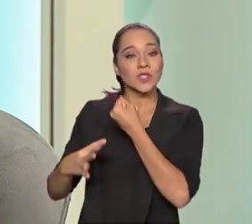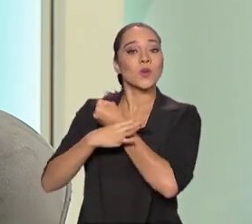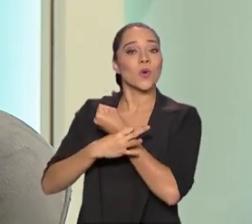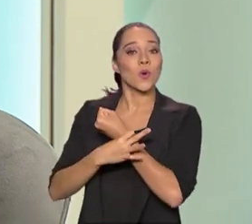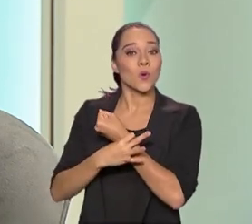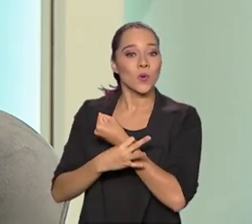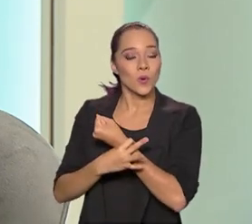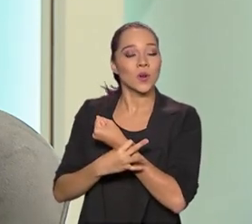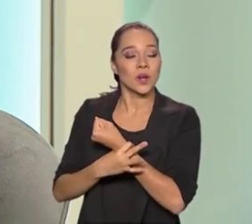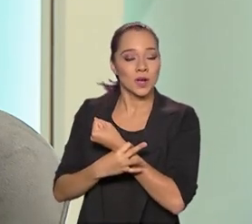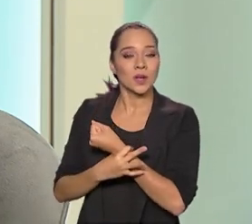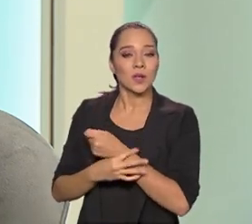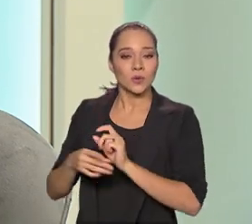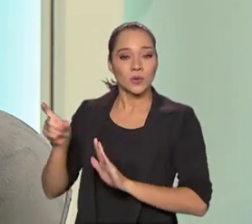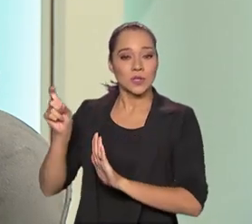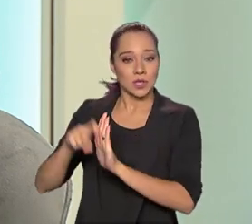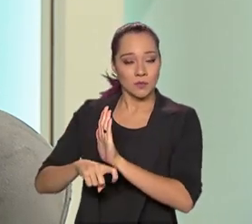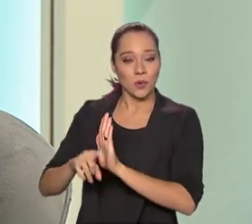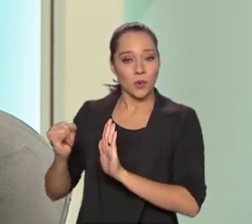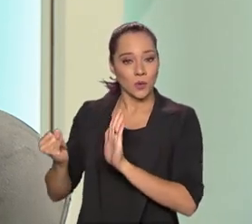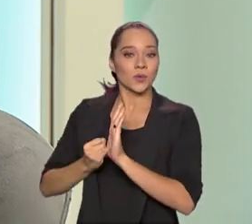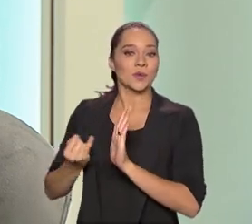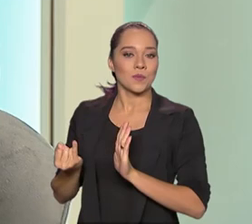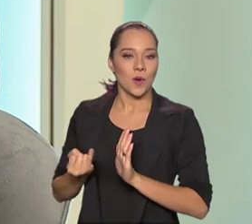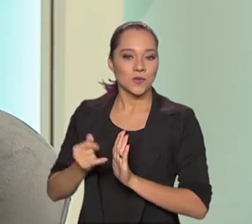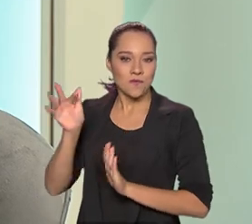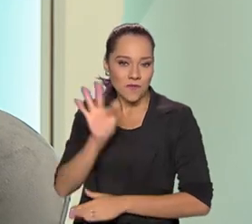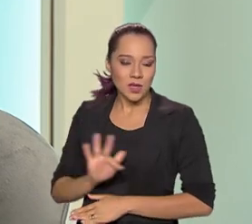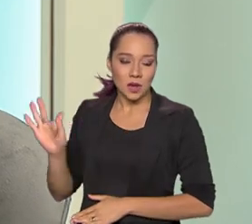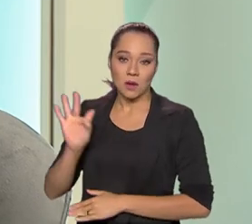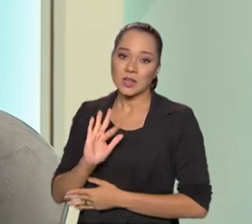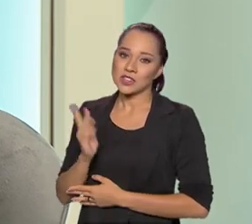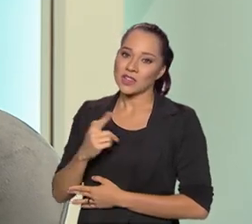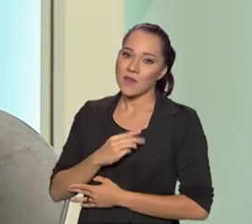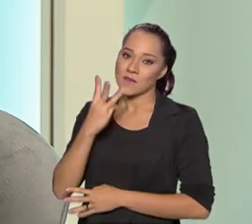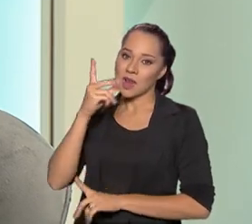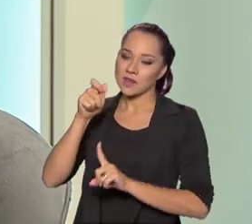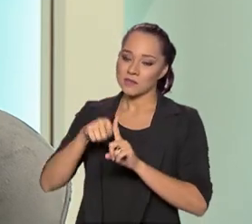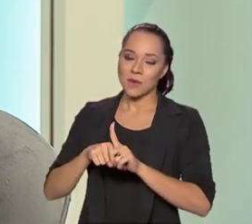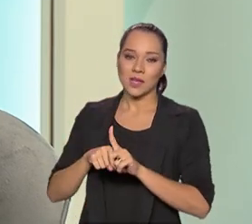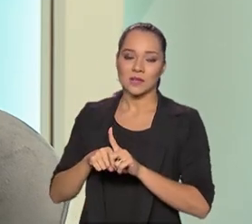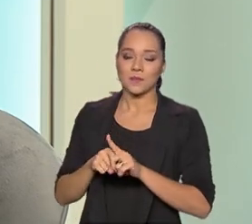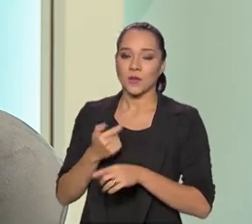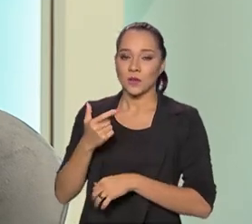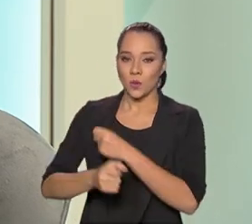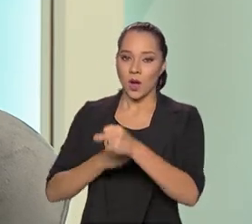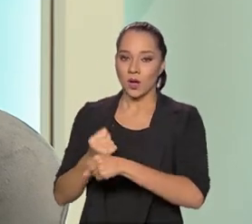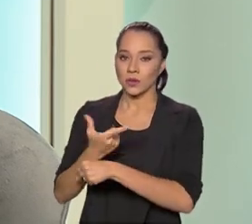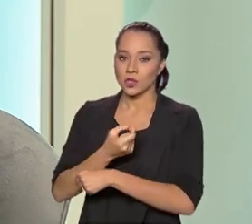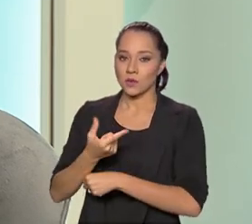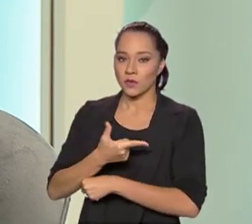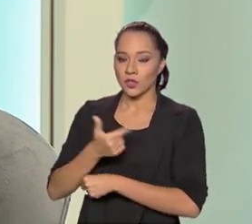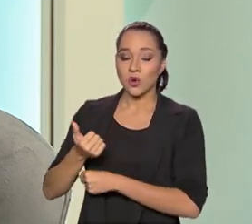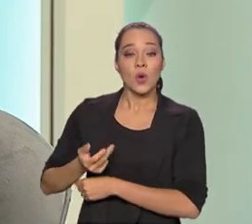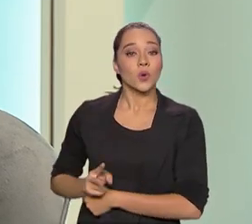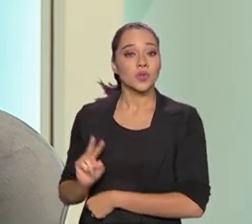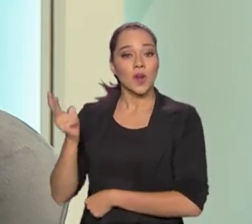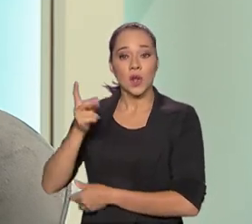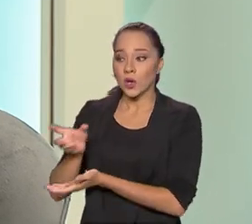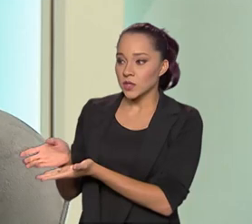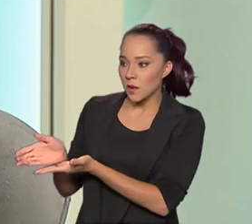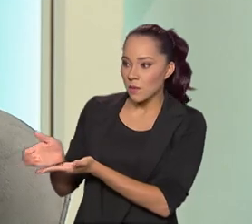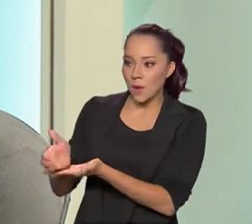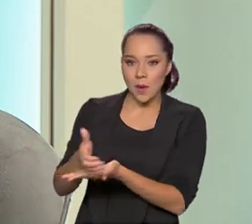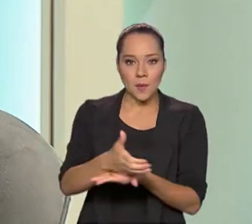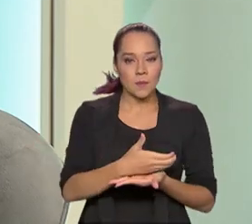da arrecadação de tributos federais, uma vez que por 3 meses agora, em 2021, os valores